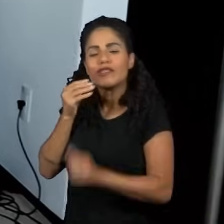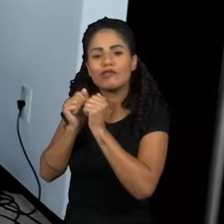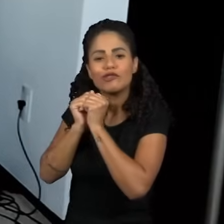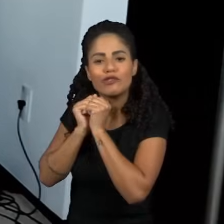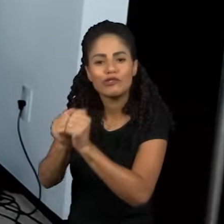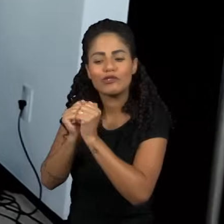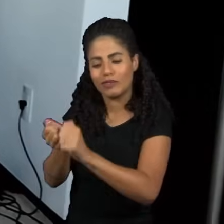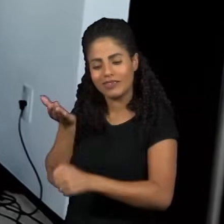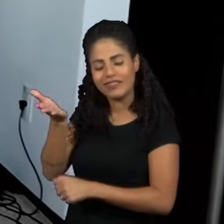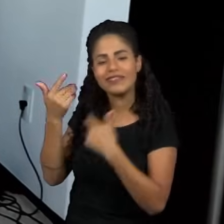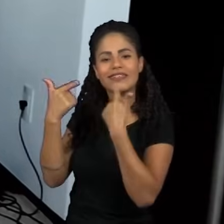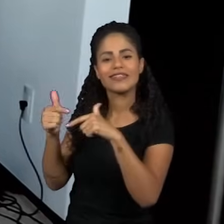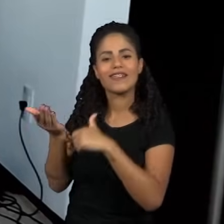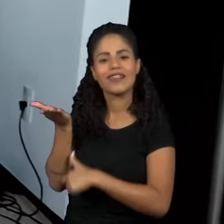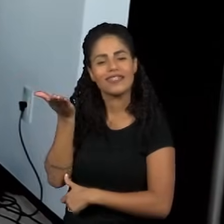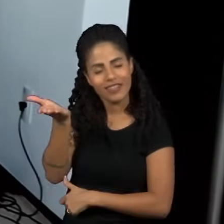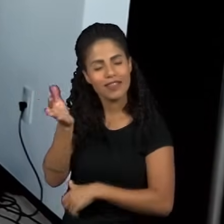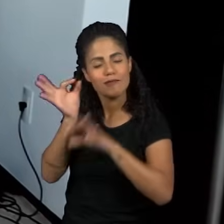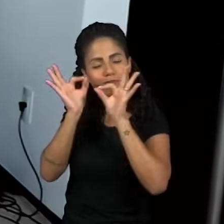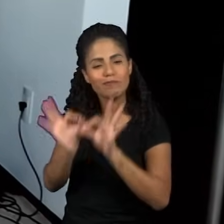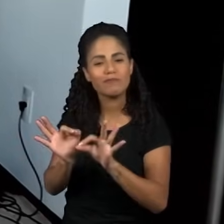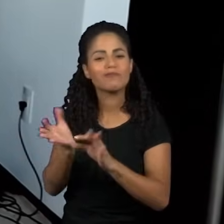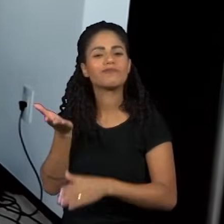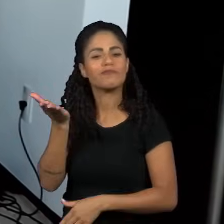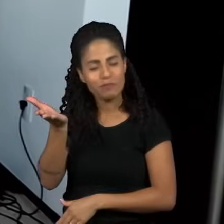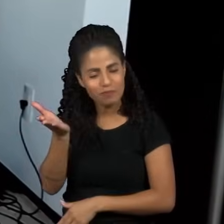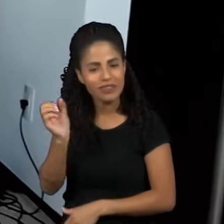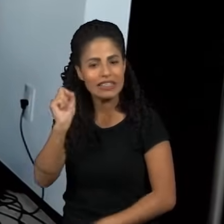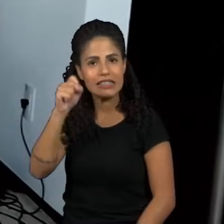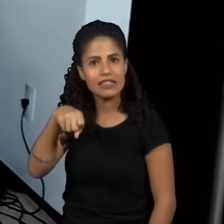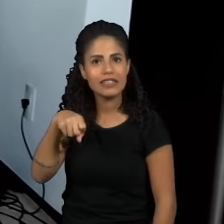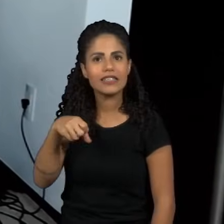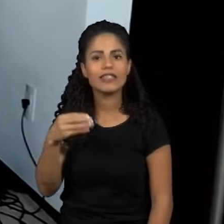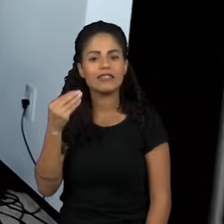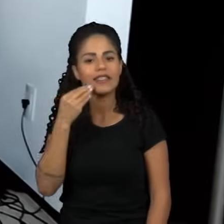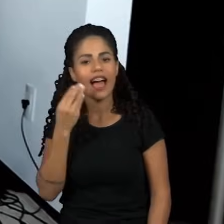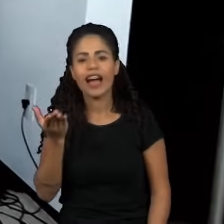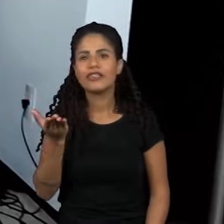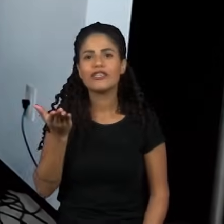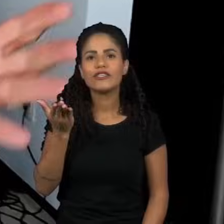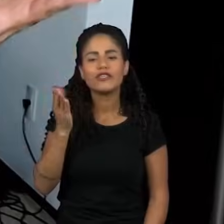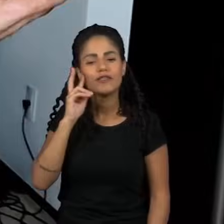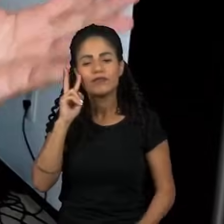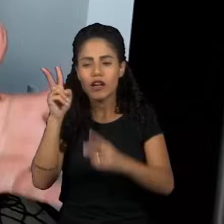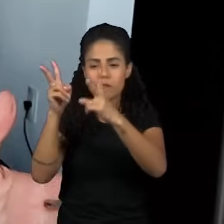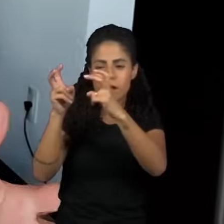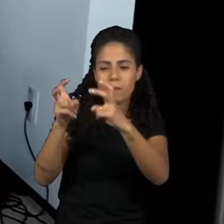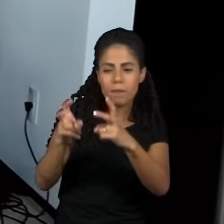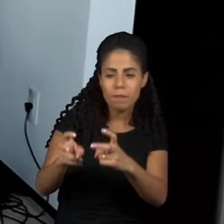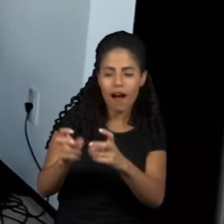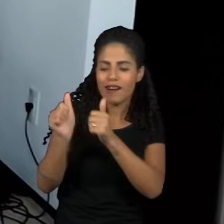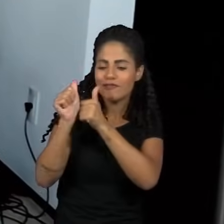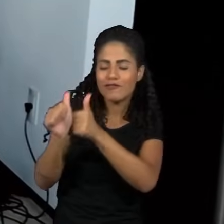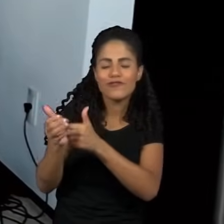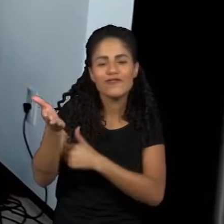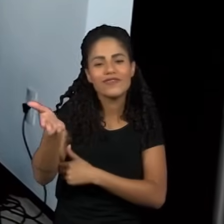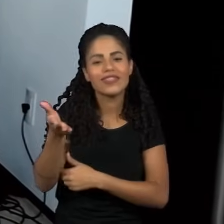conviver contigo, Selma, de te desenhar, te iluminar